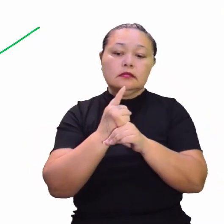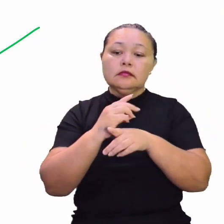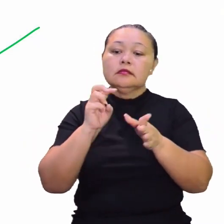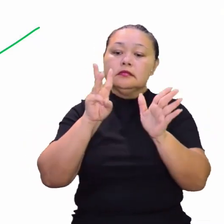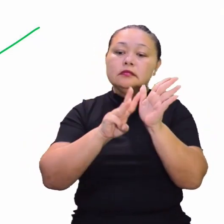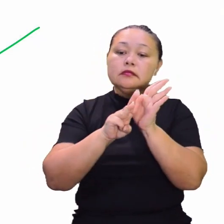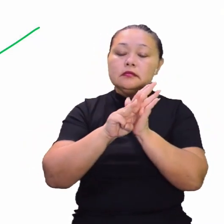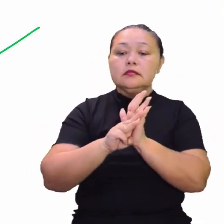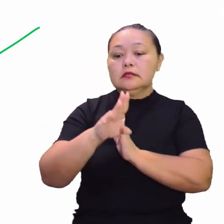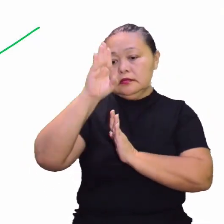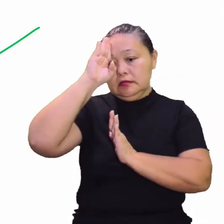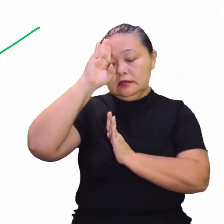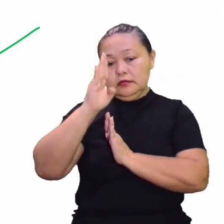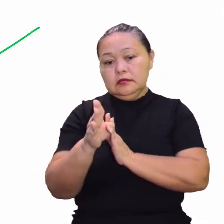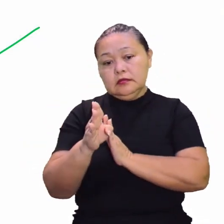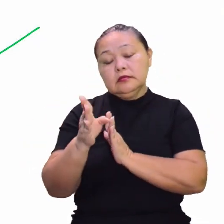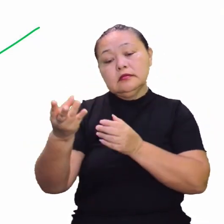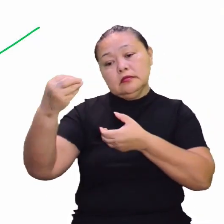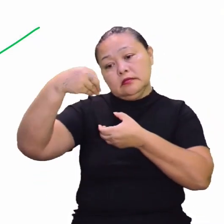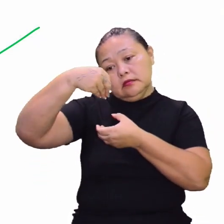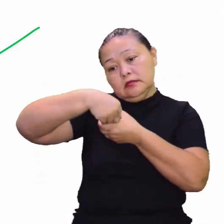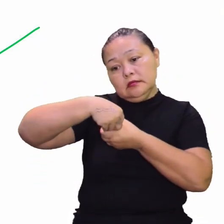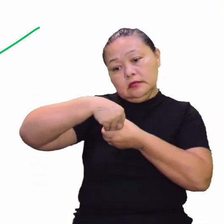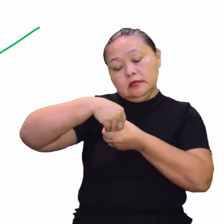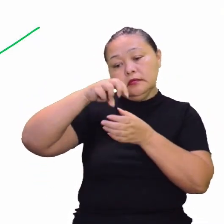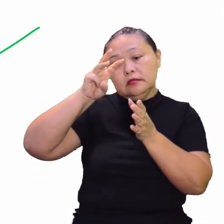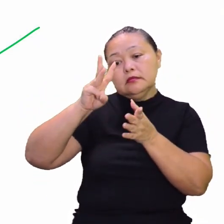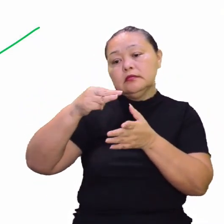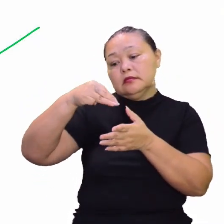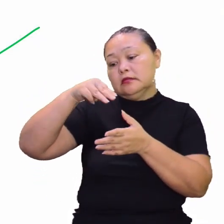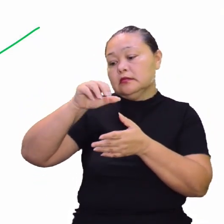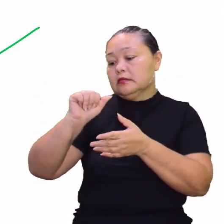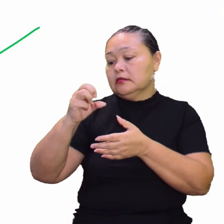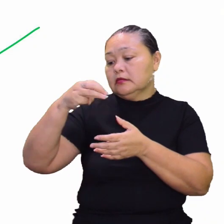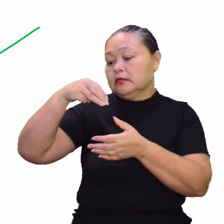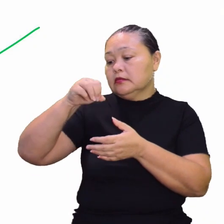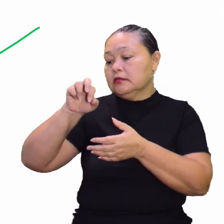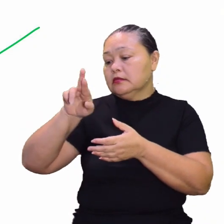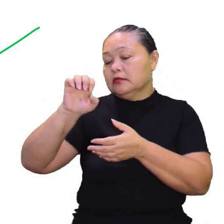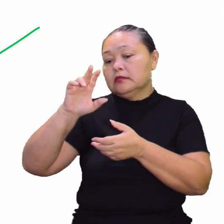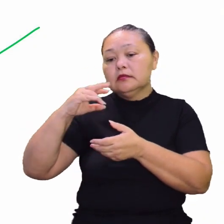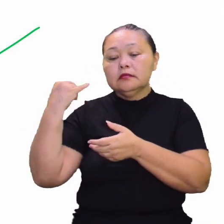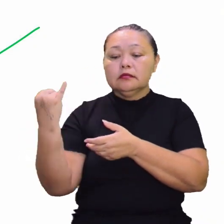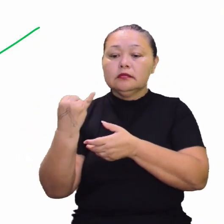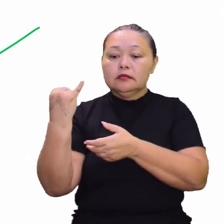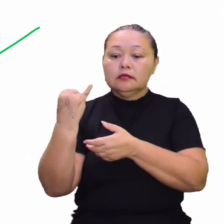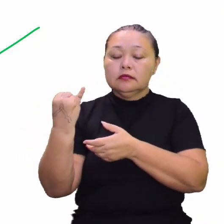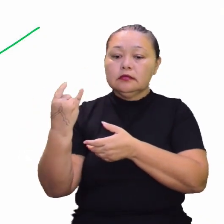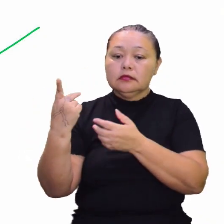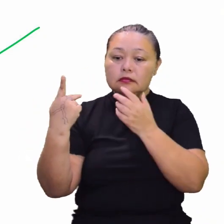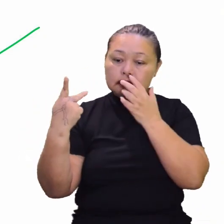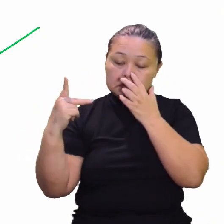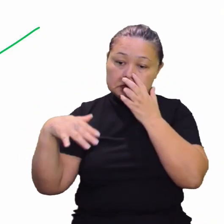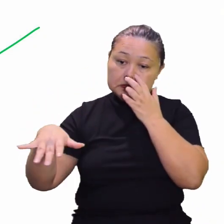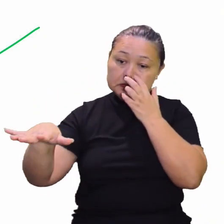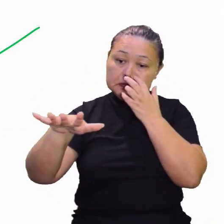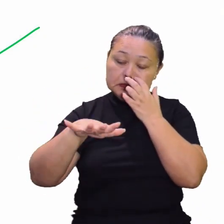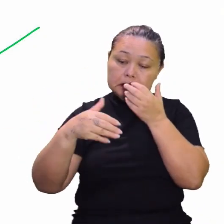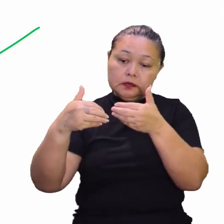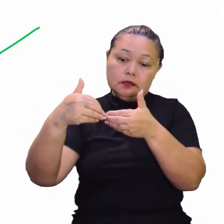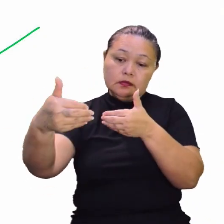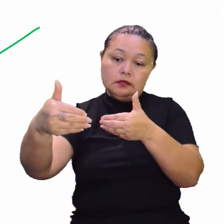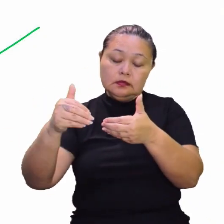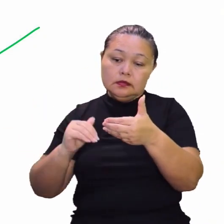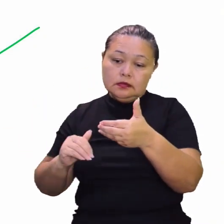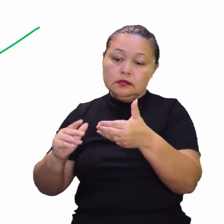do Madeira como a principal, mas dentro da bacia do Mamoré a gente também tem a importância, principalmente ali para a região da